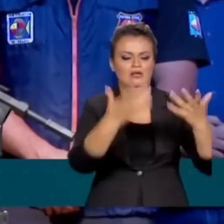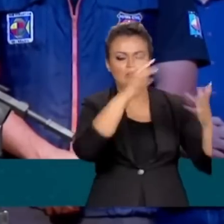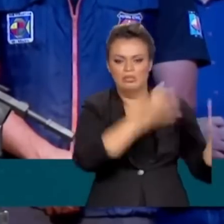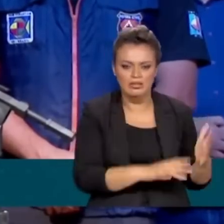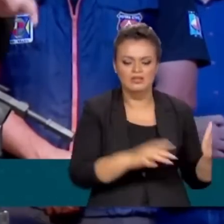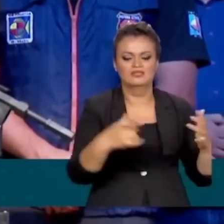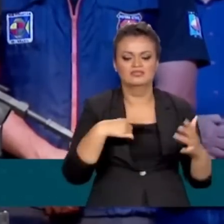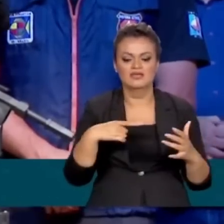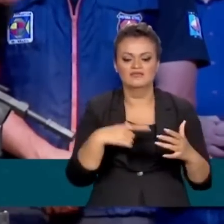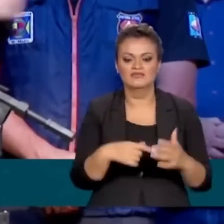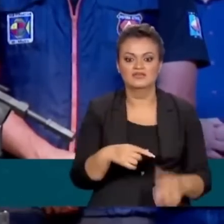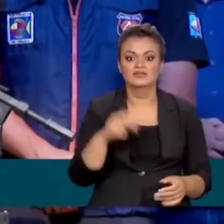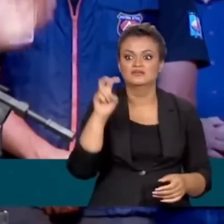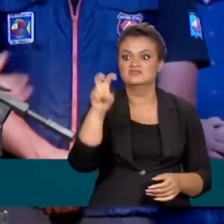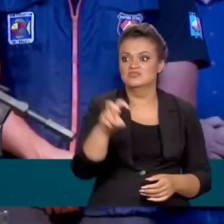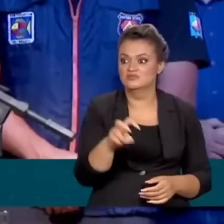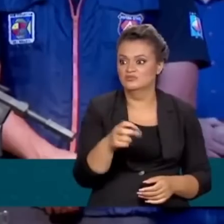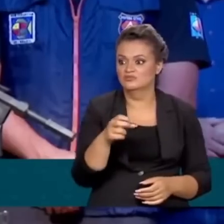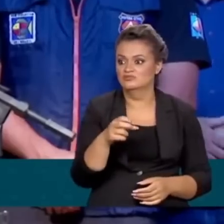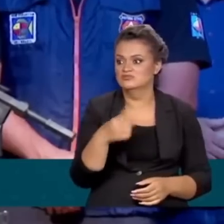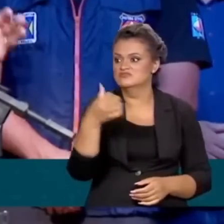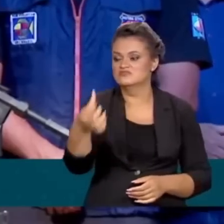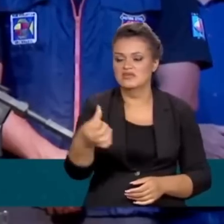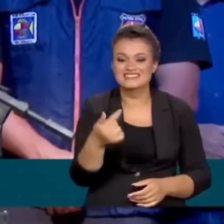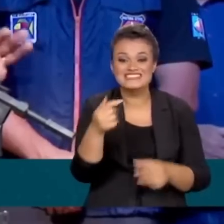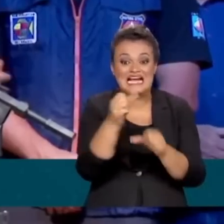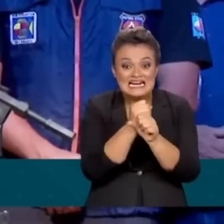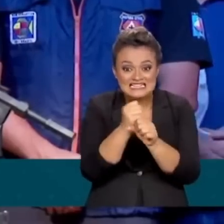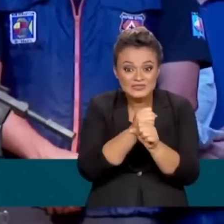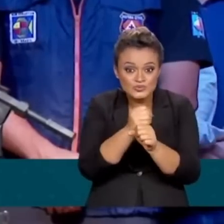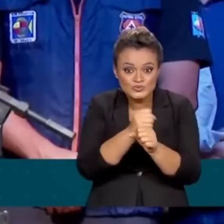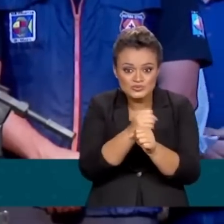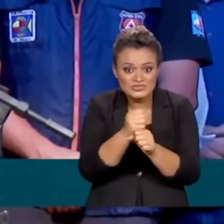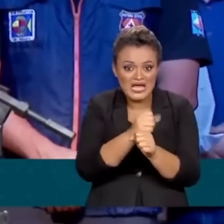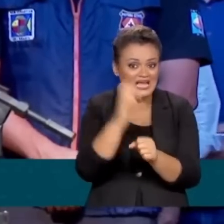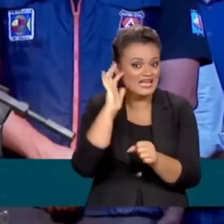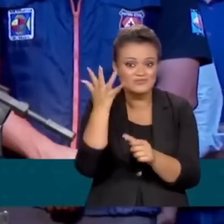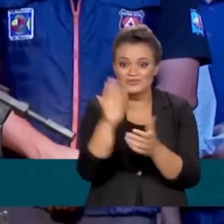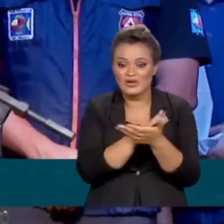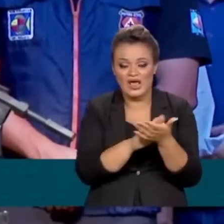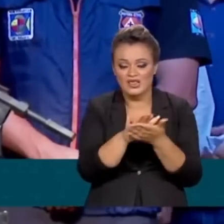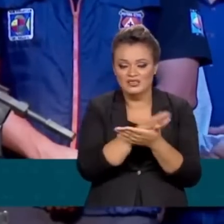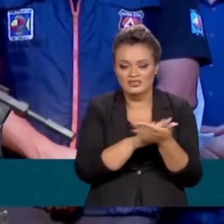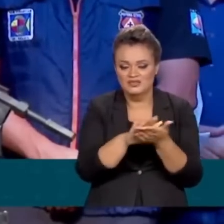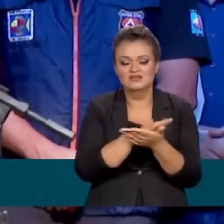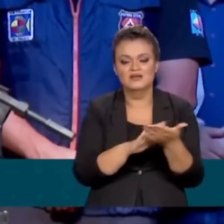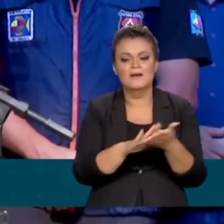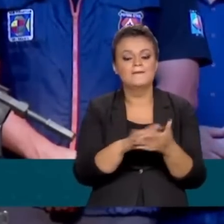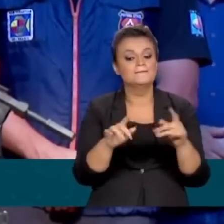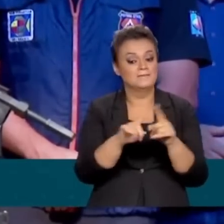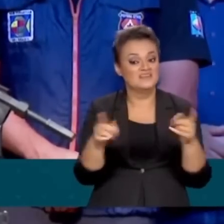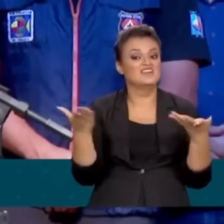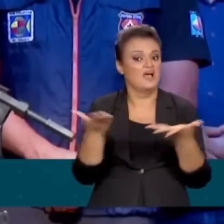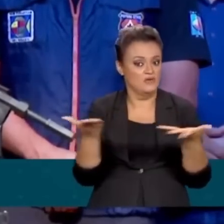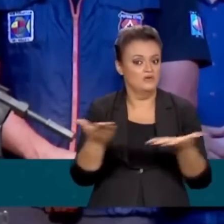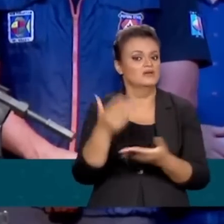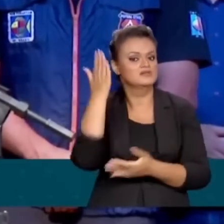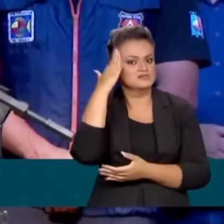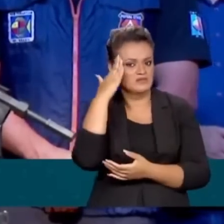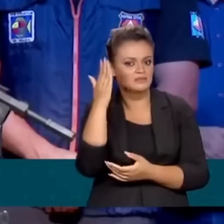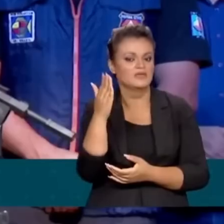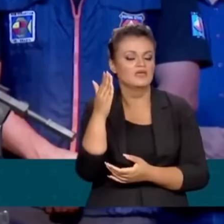já passou cinco seis sete oito anos e ainda não foi resolvido o problema Habitacional dessa vez Prefeito você vai ter certeza